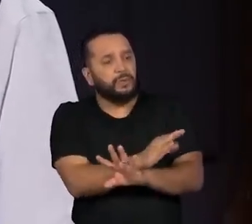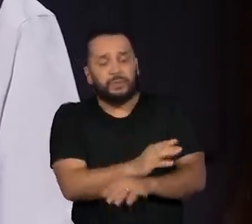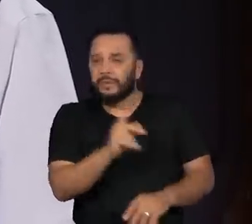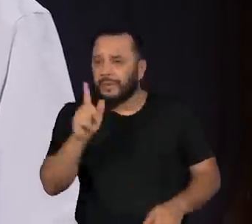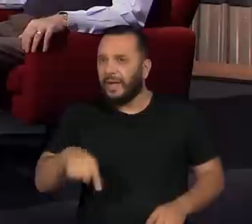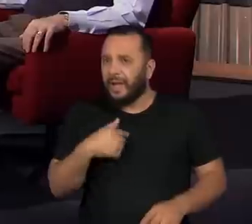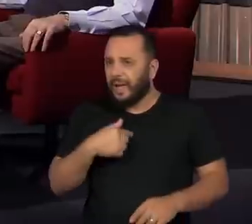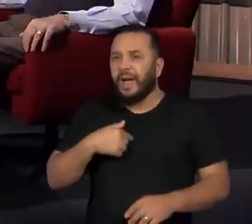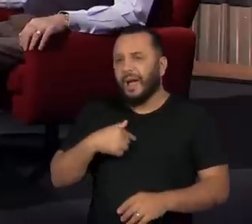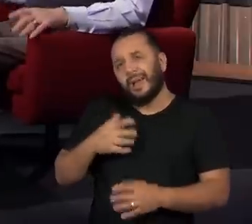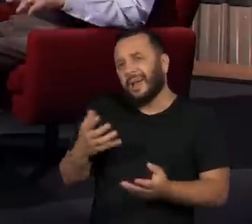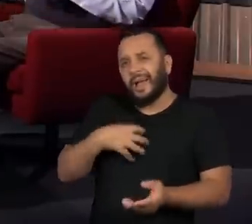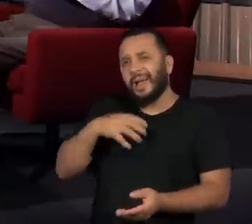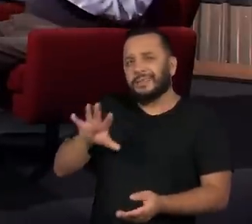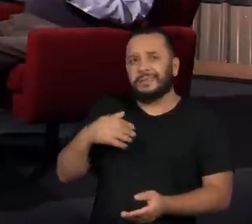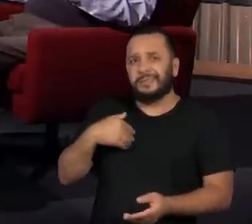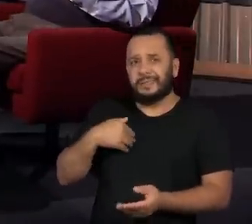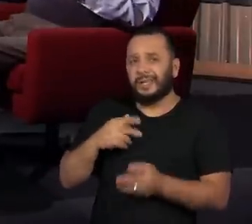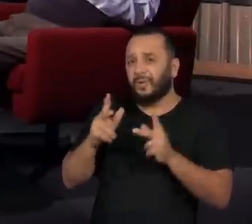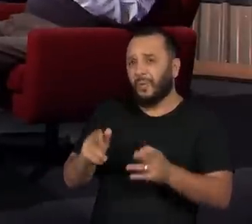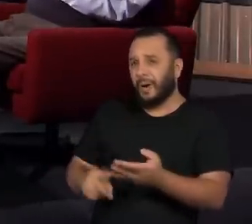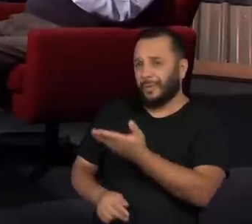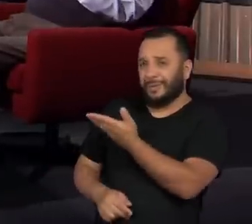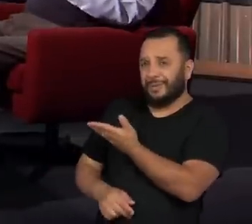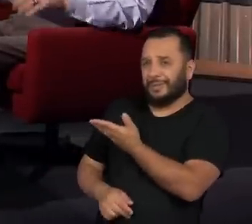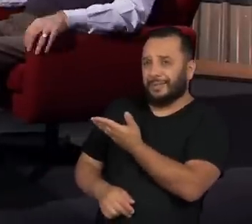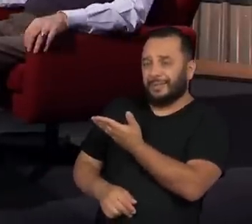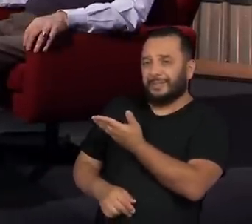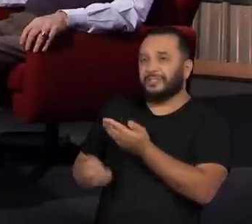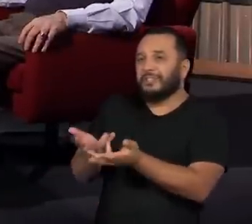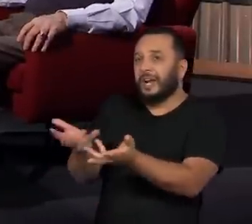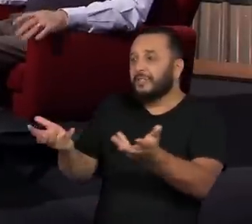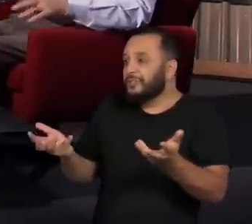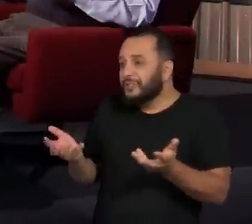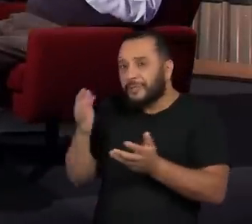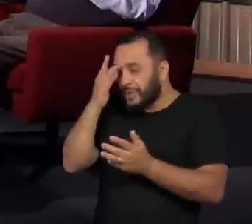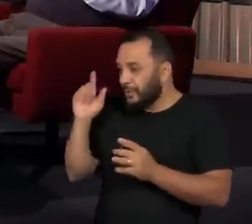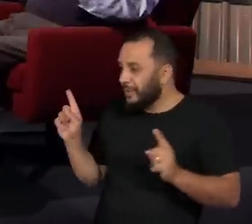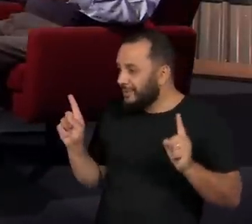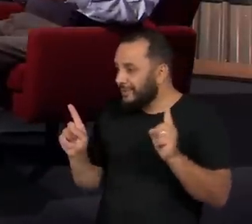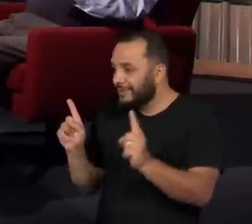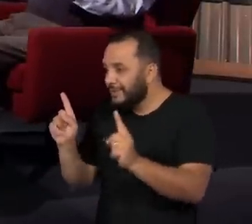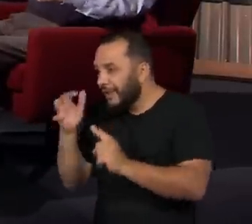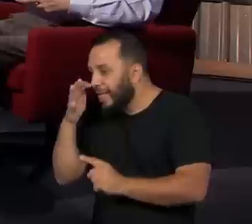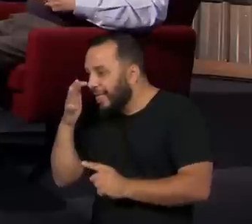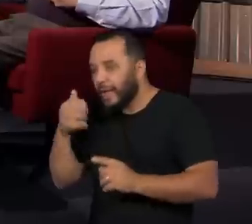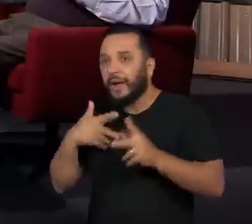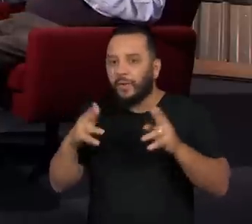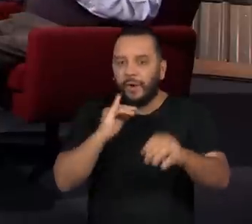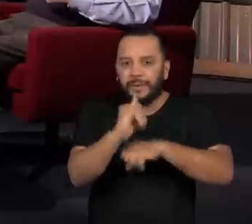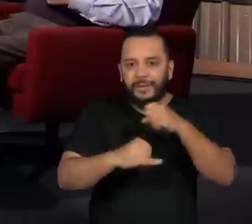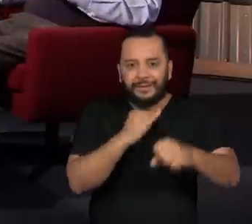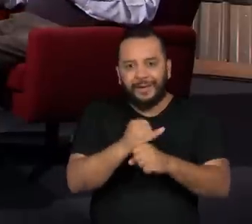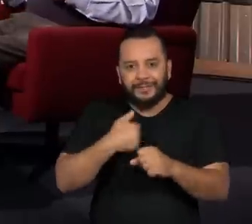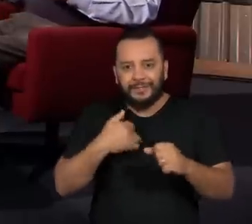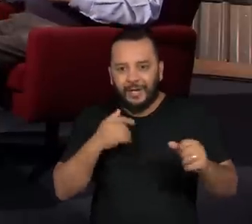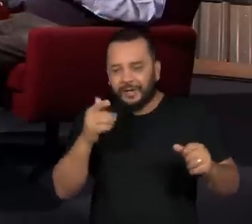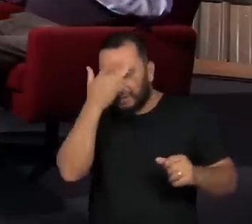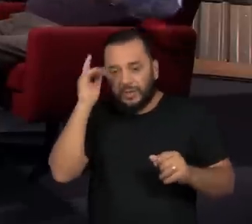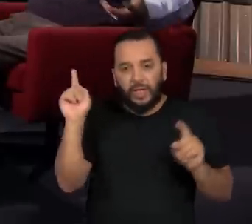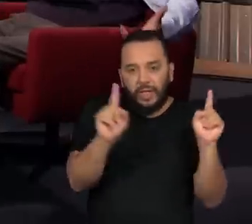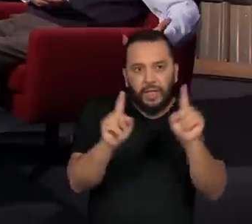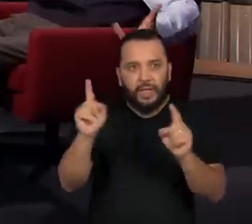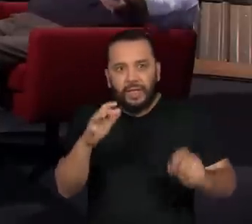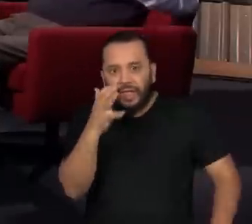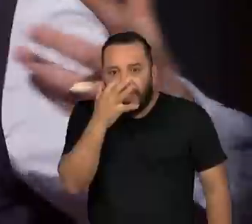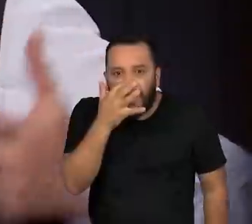de jardins morados e e lentamente isso aí foram gerando grandes concentrações e eles evidentemente querendo manter a atratividade